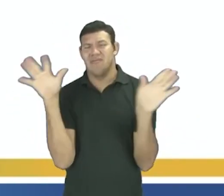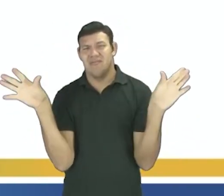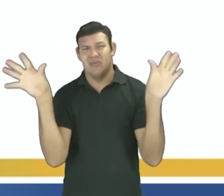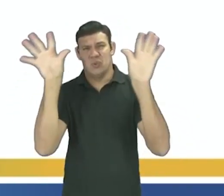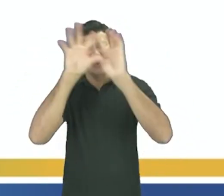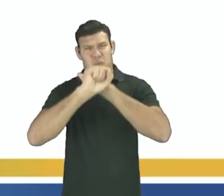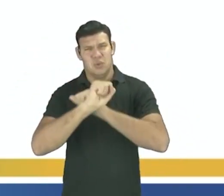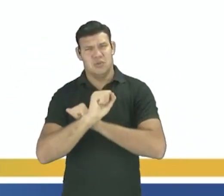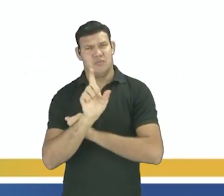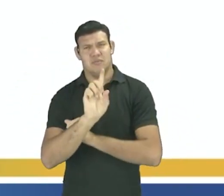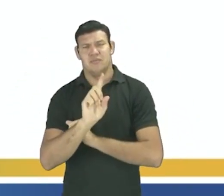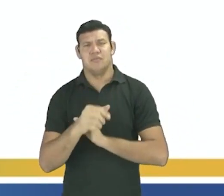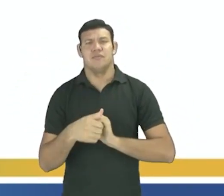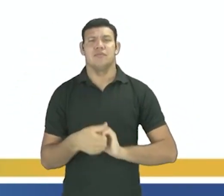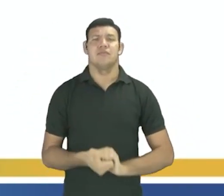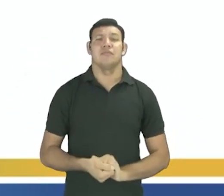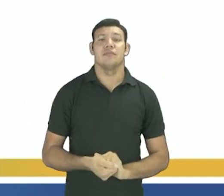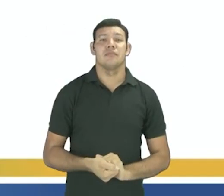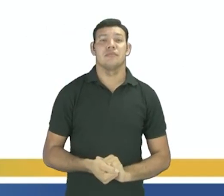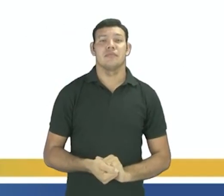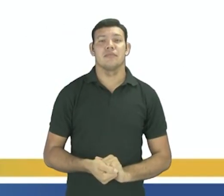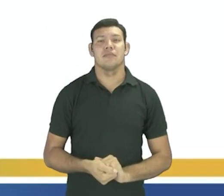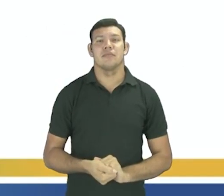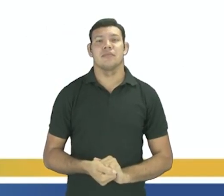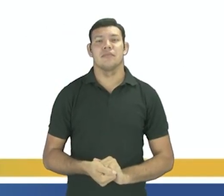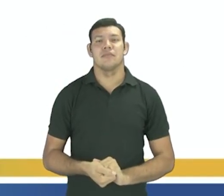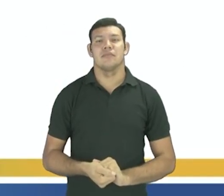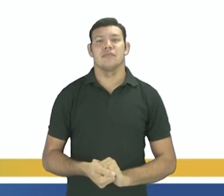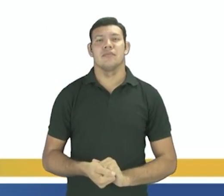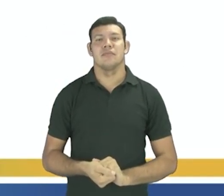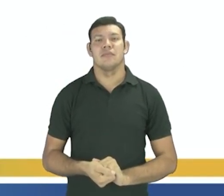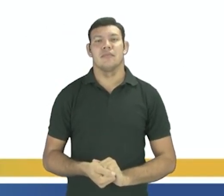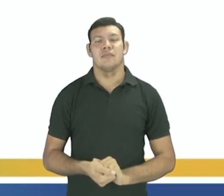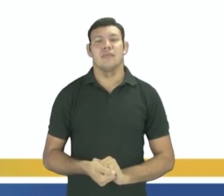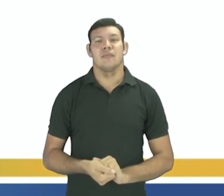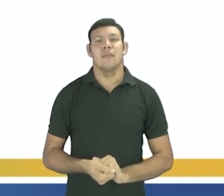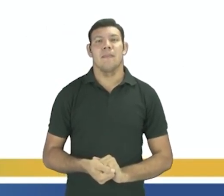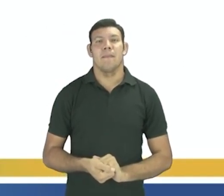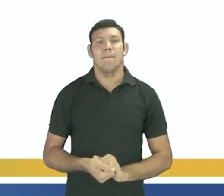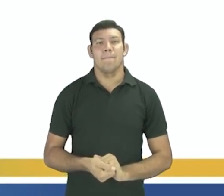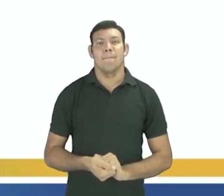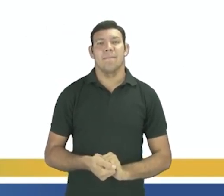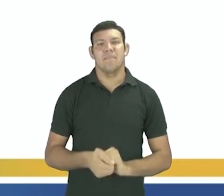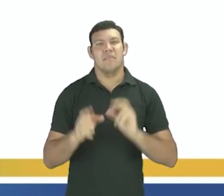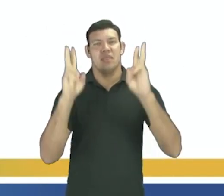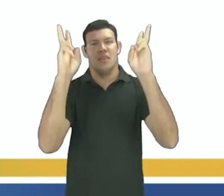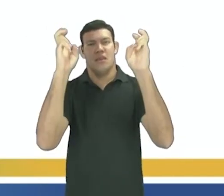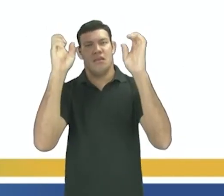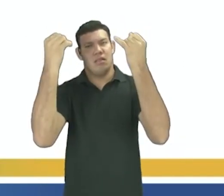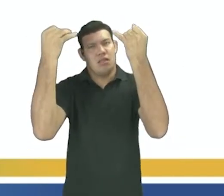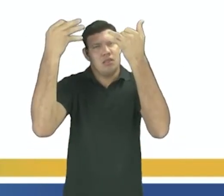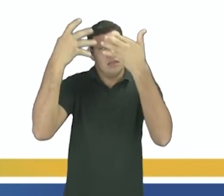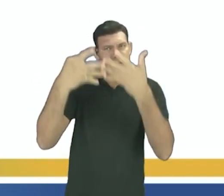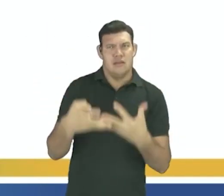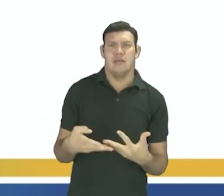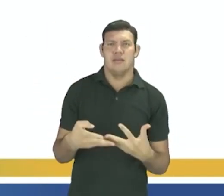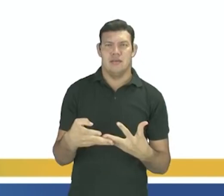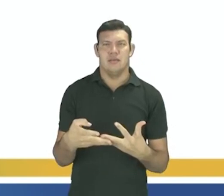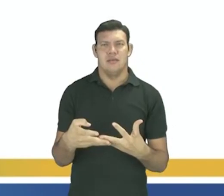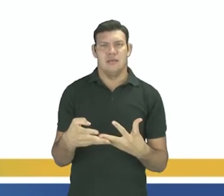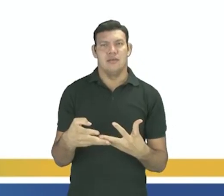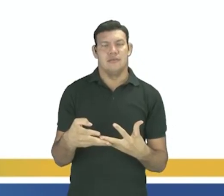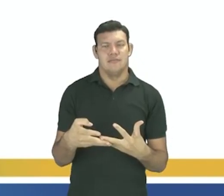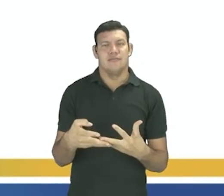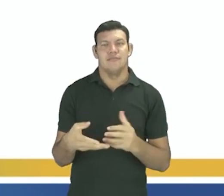esclarecimento, tá? Argumentando algo interessante sobre algum tema em vigência,